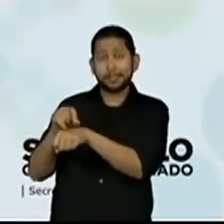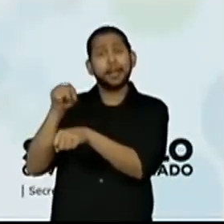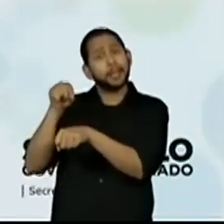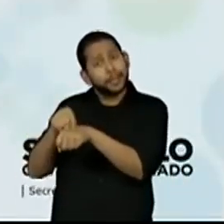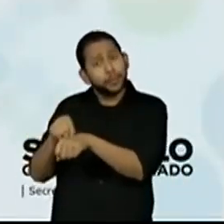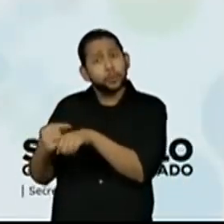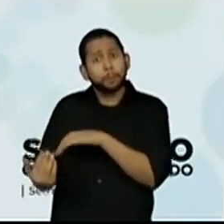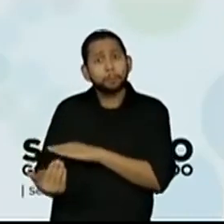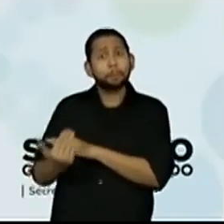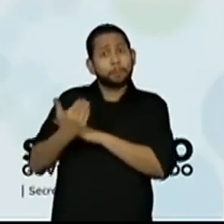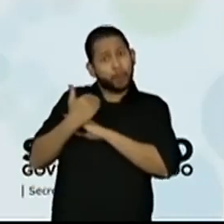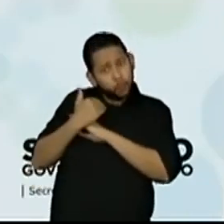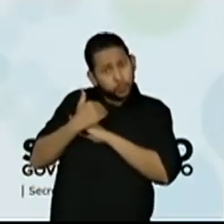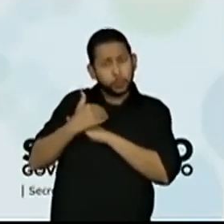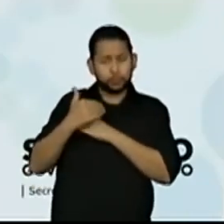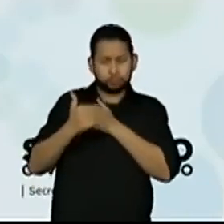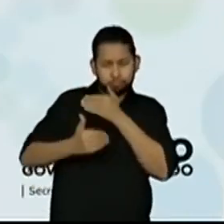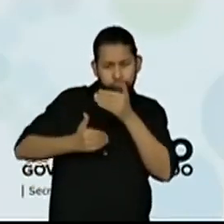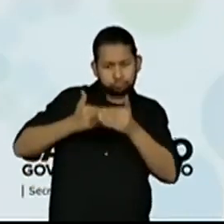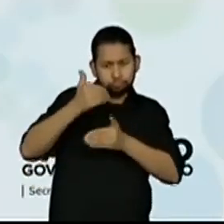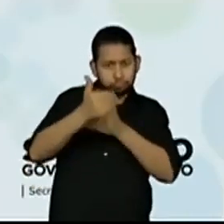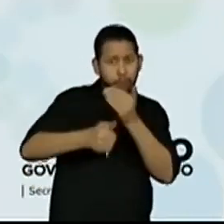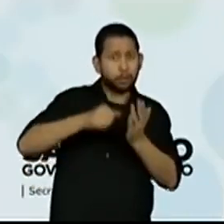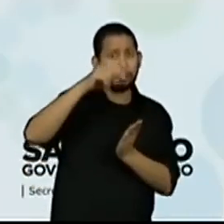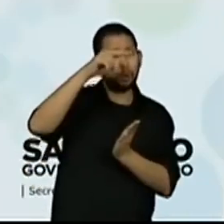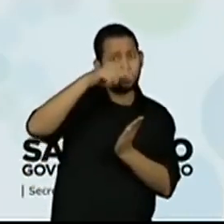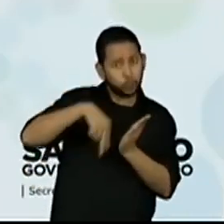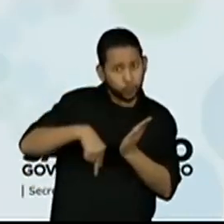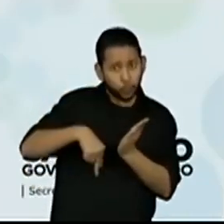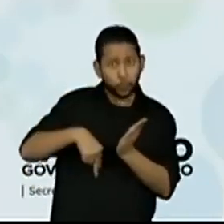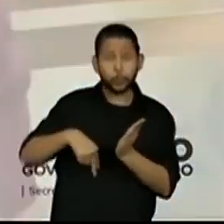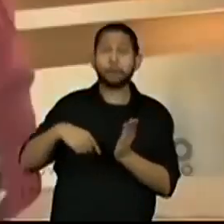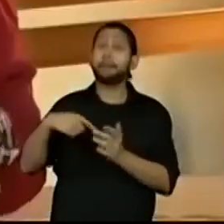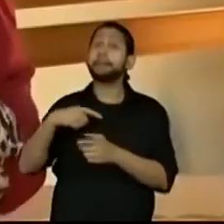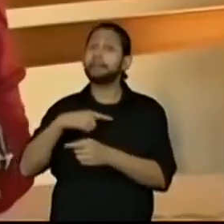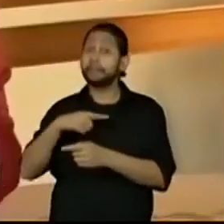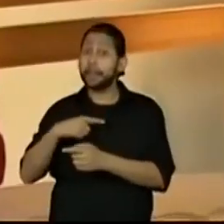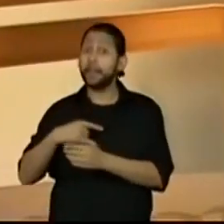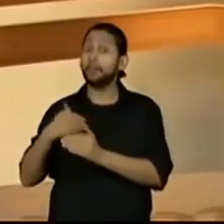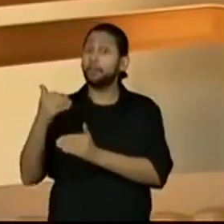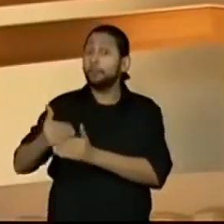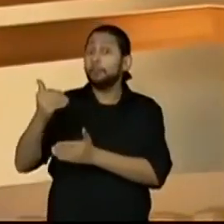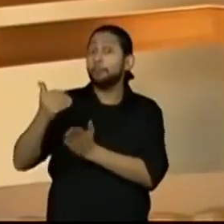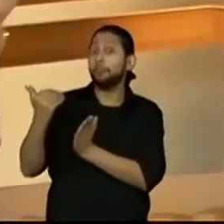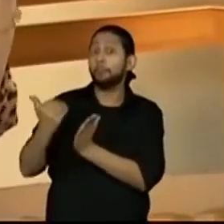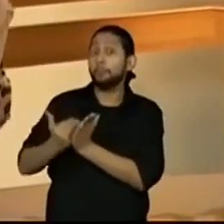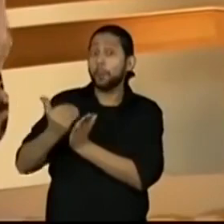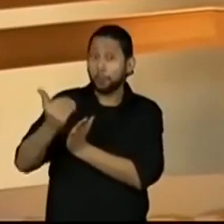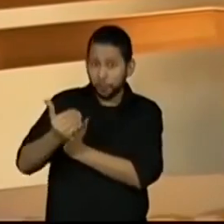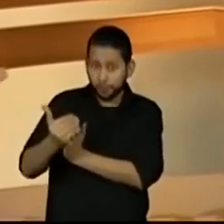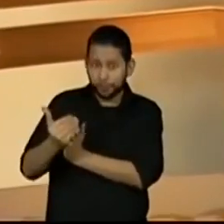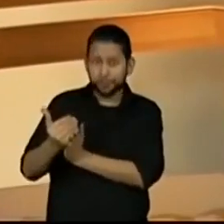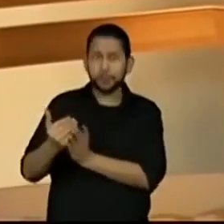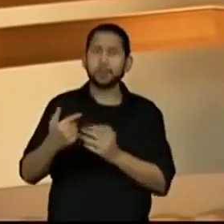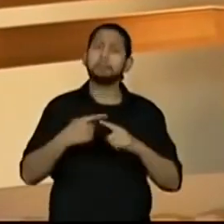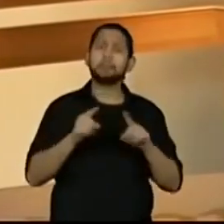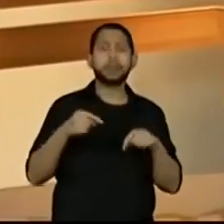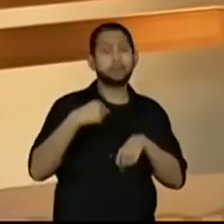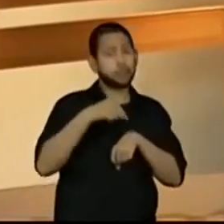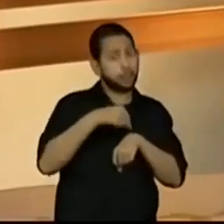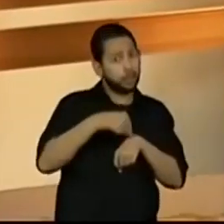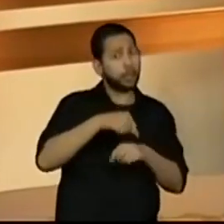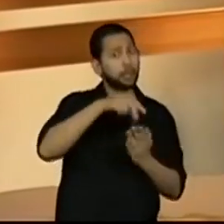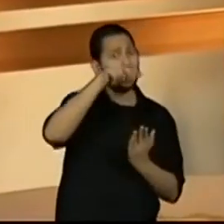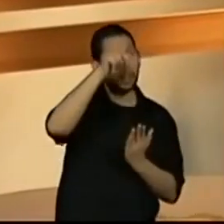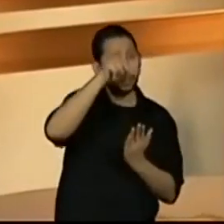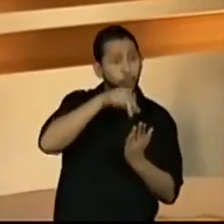me ajudar nesse processo de leitura, e procedimentos. Apesar que alguns tipos de leitura